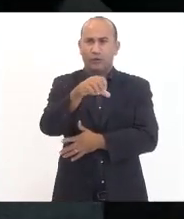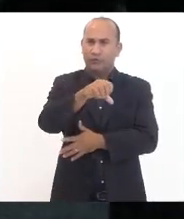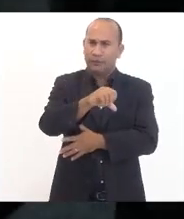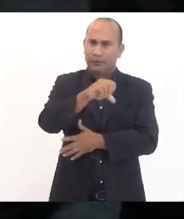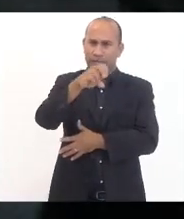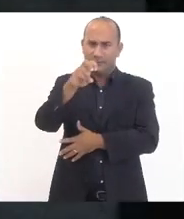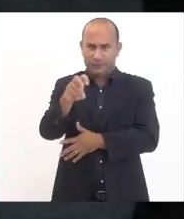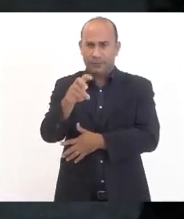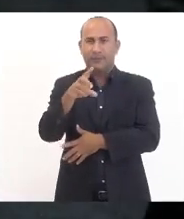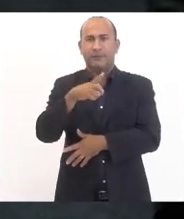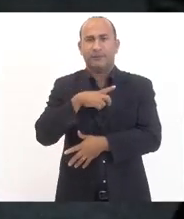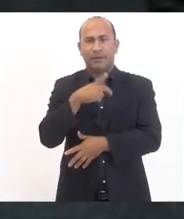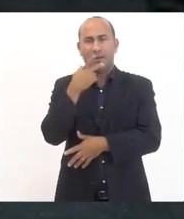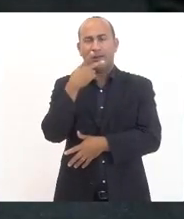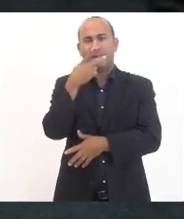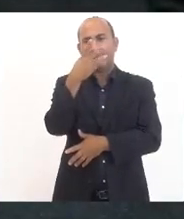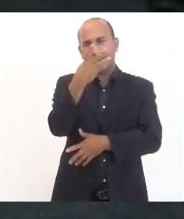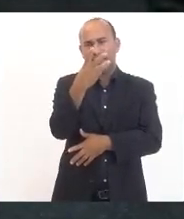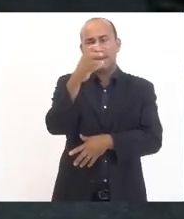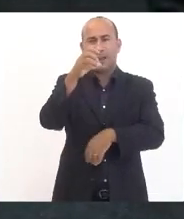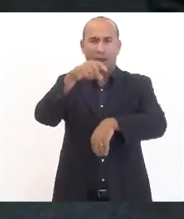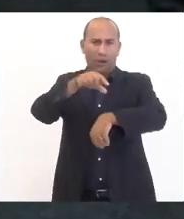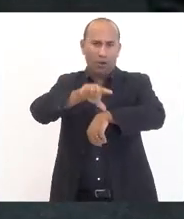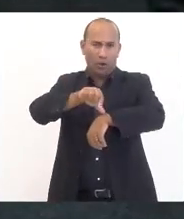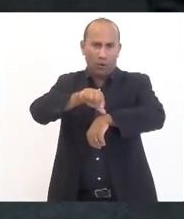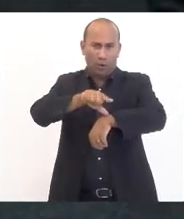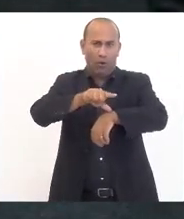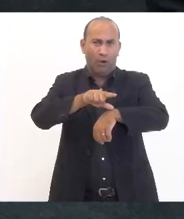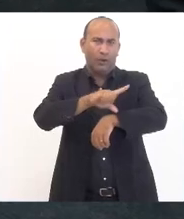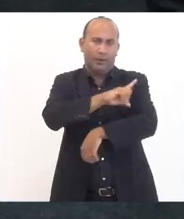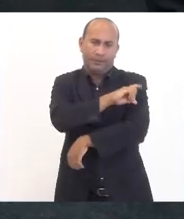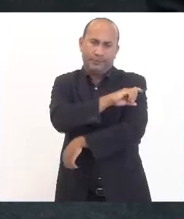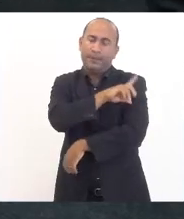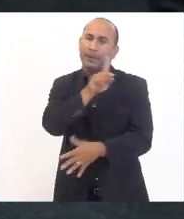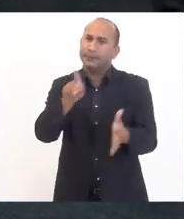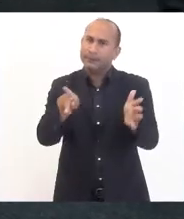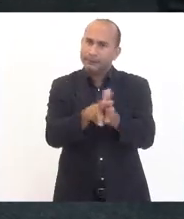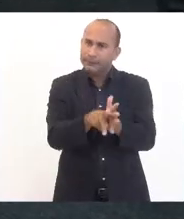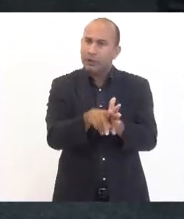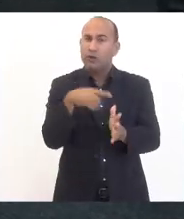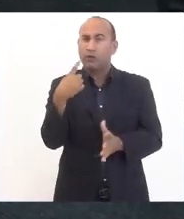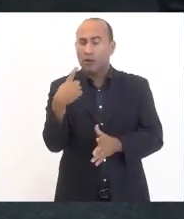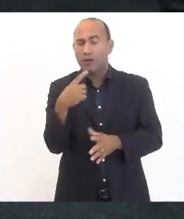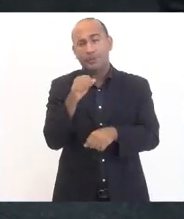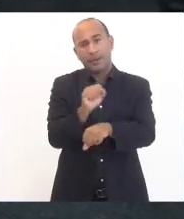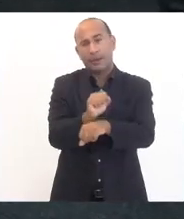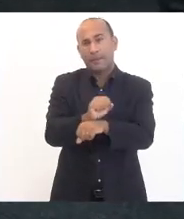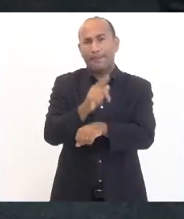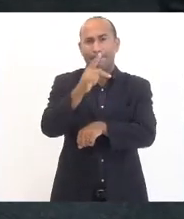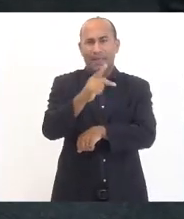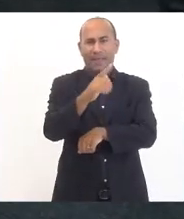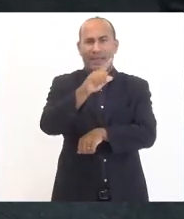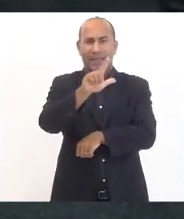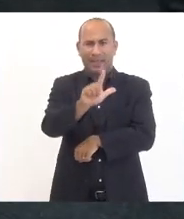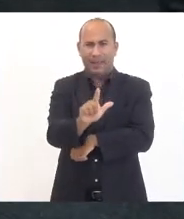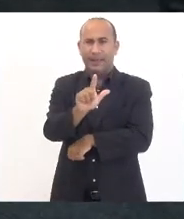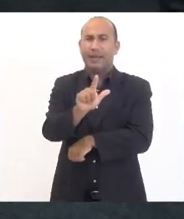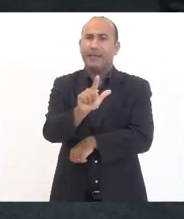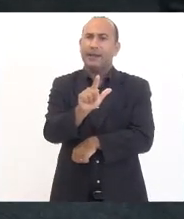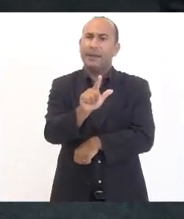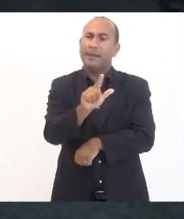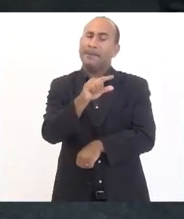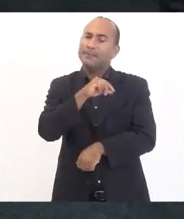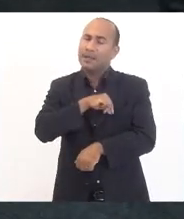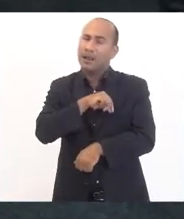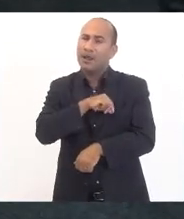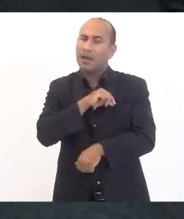da jornada de 30 horas para a enfermagem. Então, a gente espera que esse PL de piso salarial